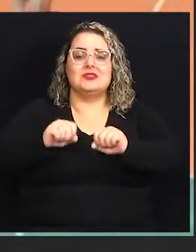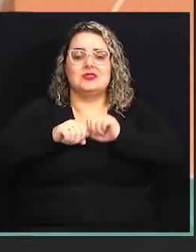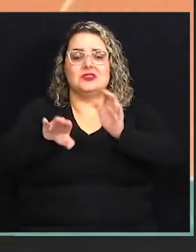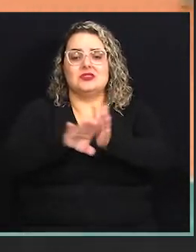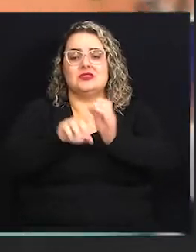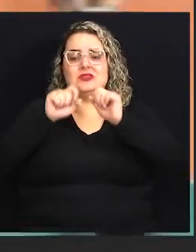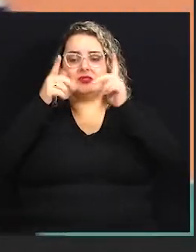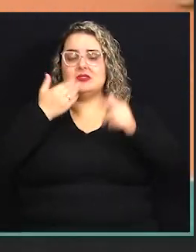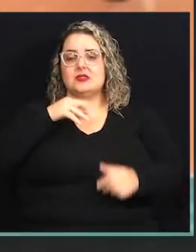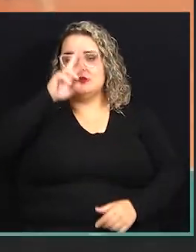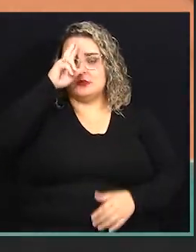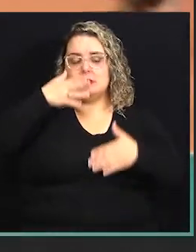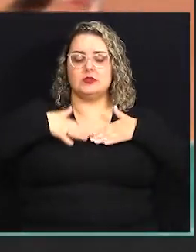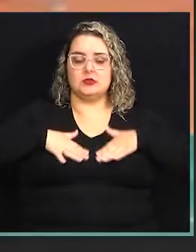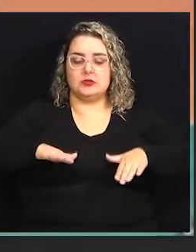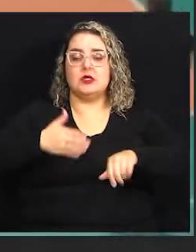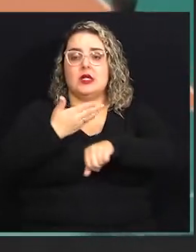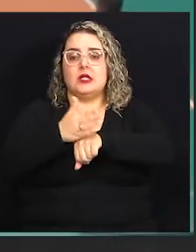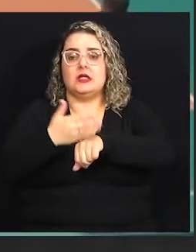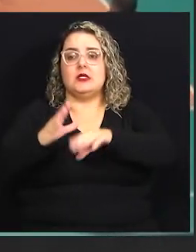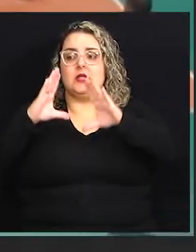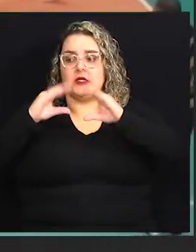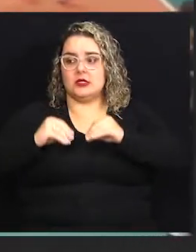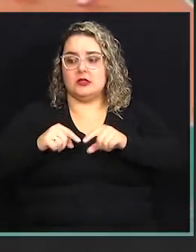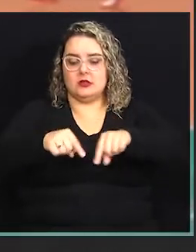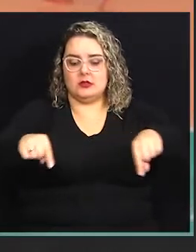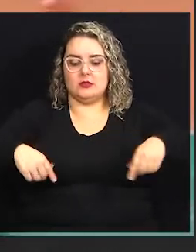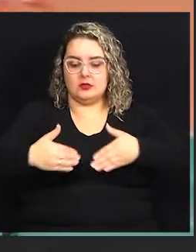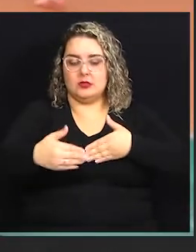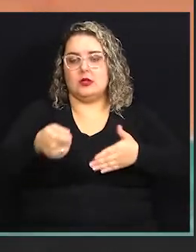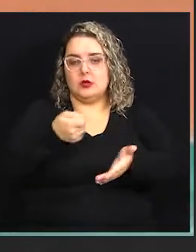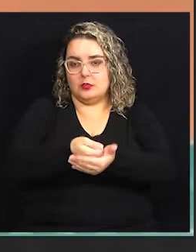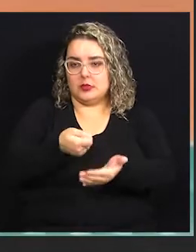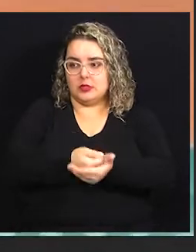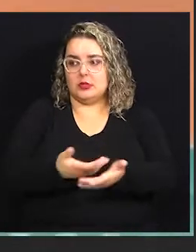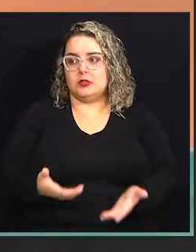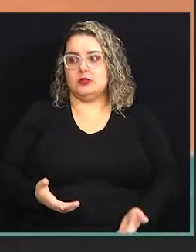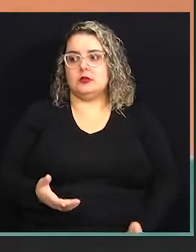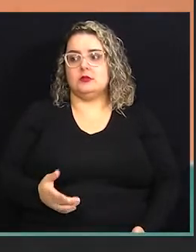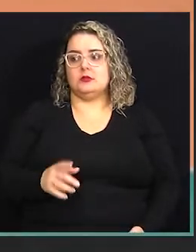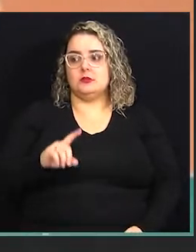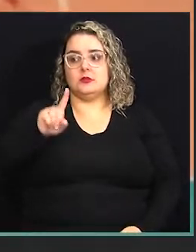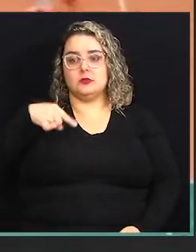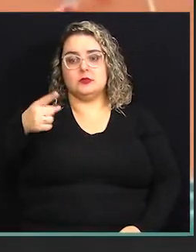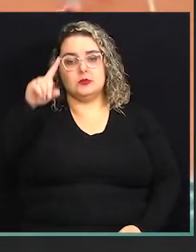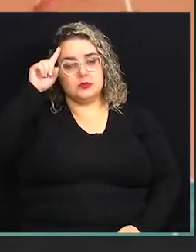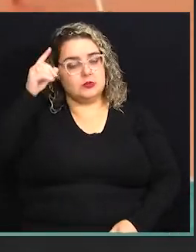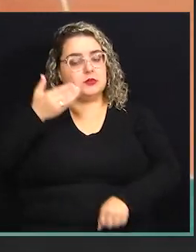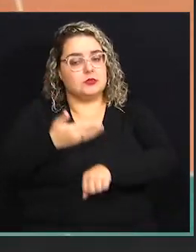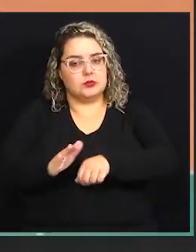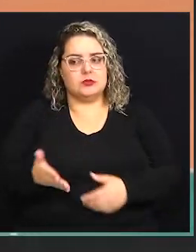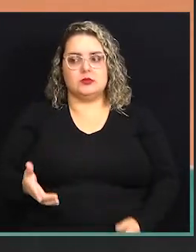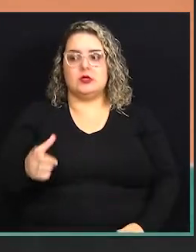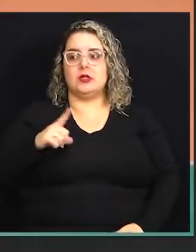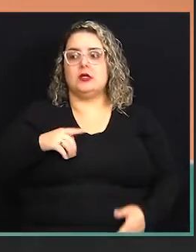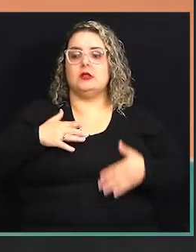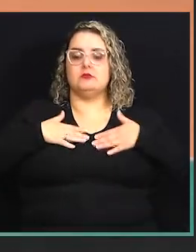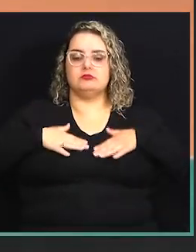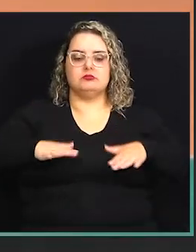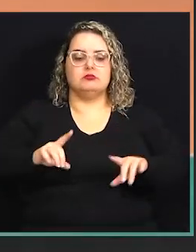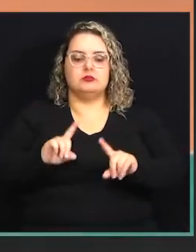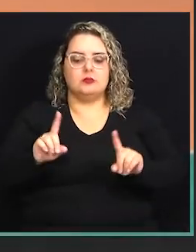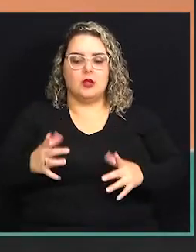manhã, almoça, descansa, treina à noite no ginásio de jogo, que é obrigatório, treina no outro dia e joga no outro dia. Então você tem um descanso,